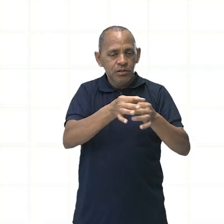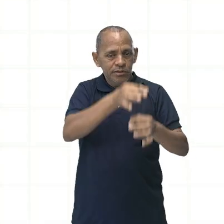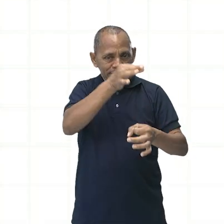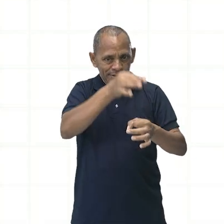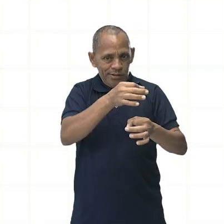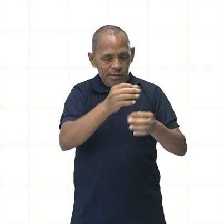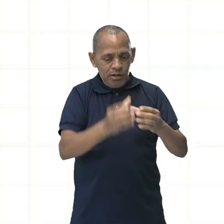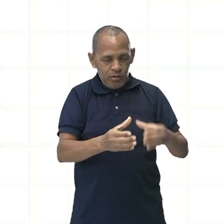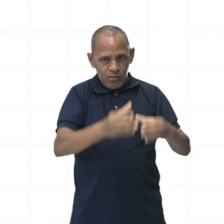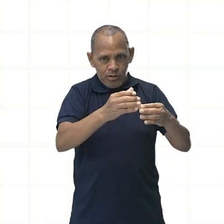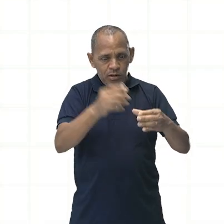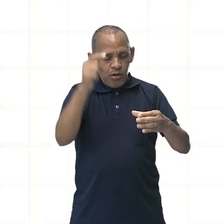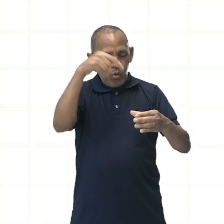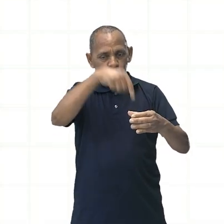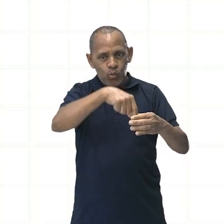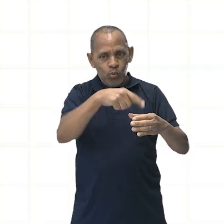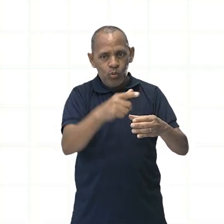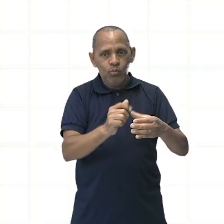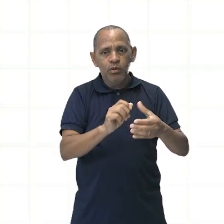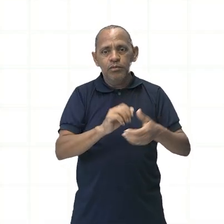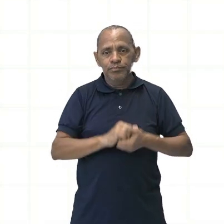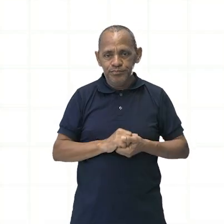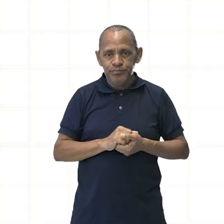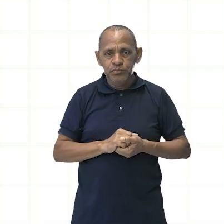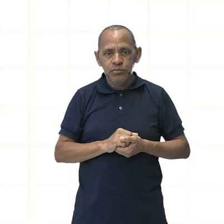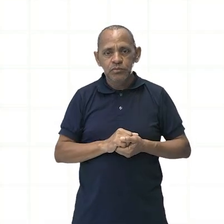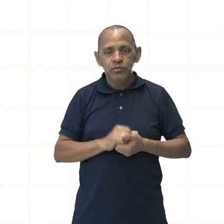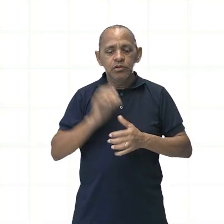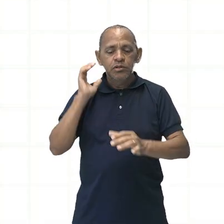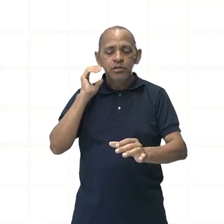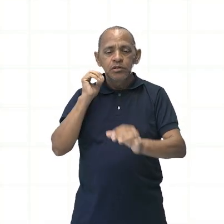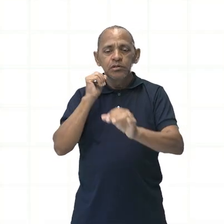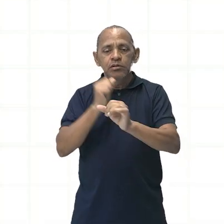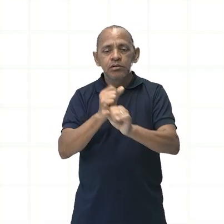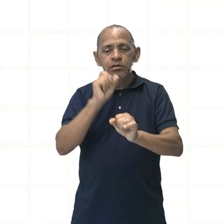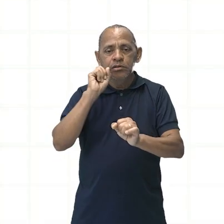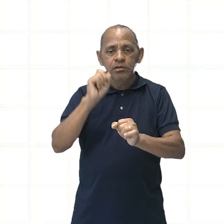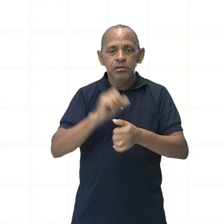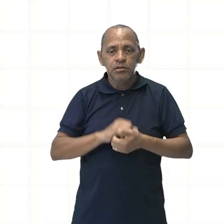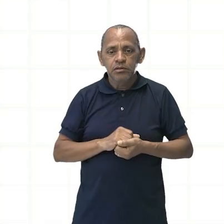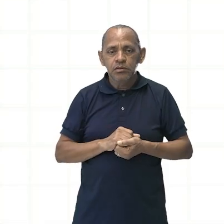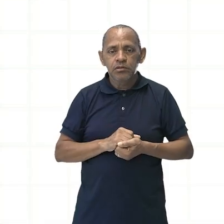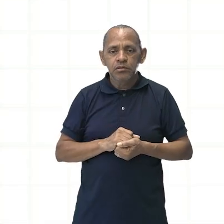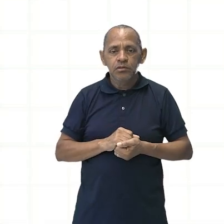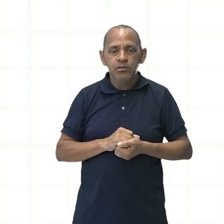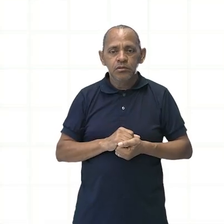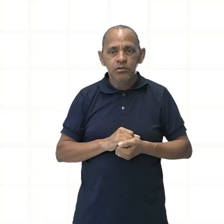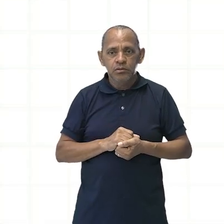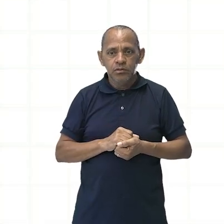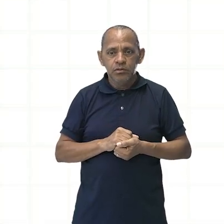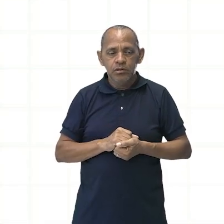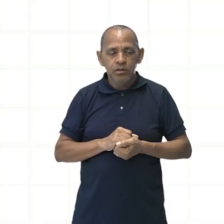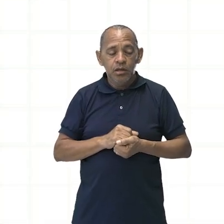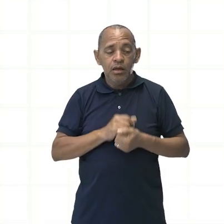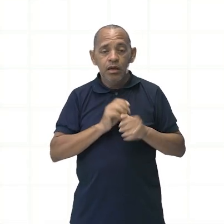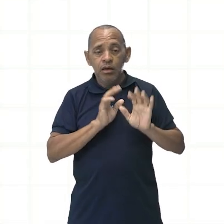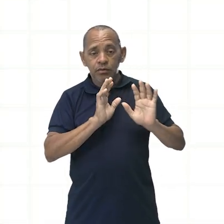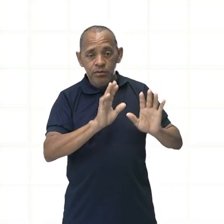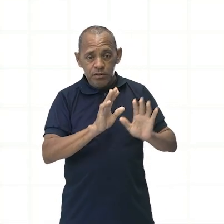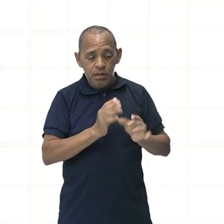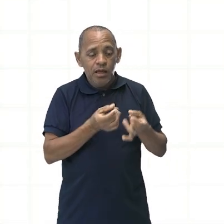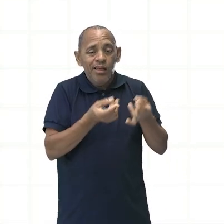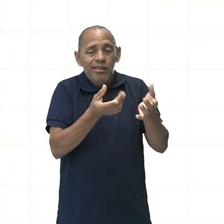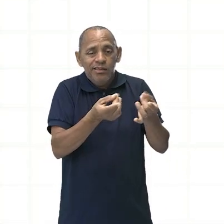por pessoa ao ano, vai dar aí, então, Evitar o desperdício de